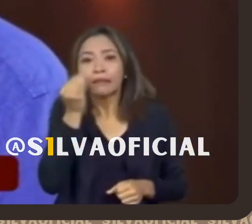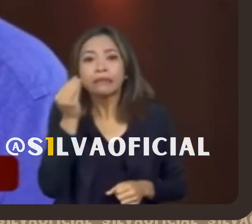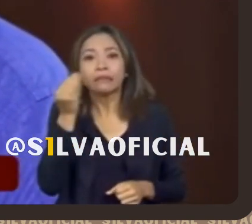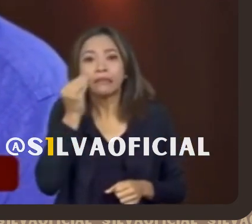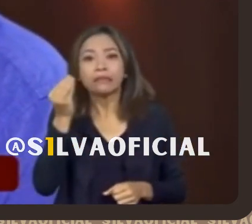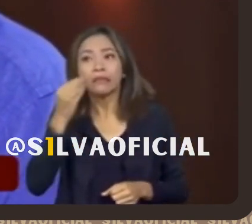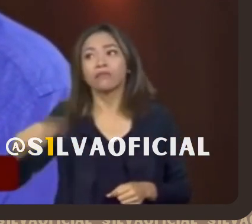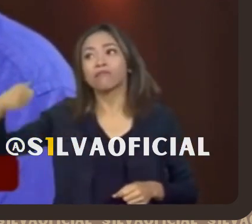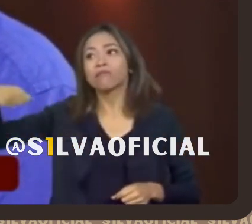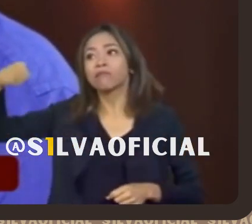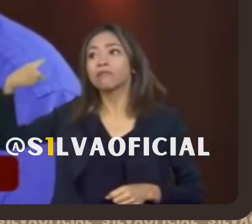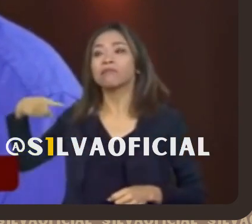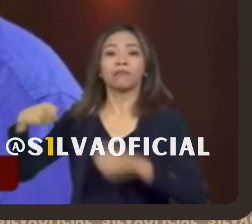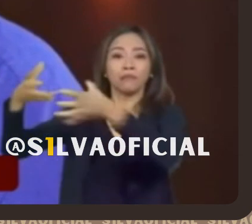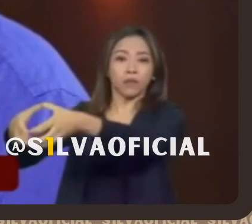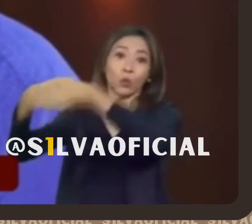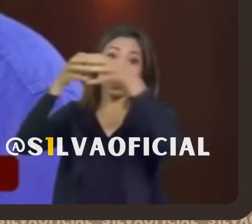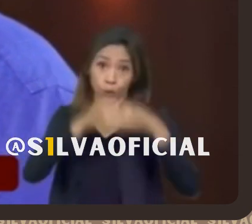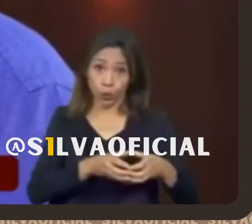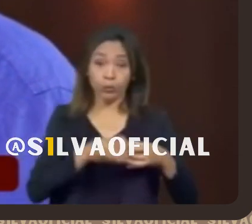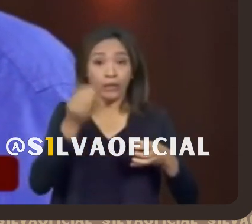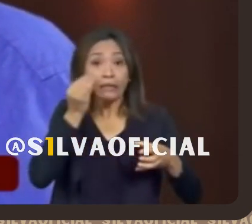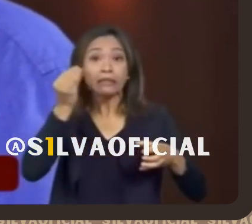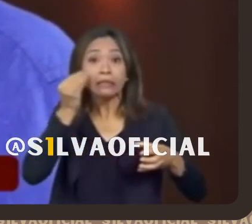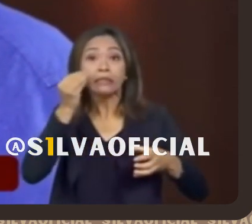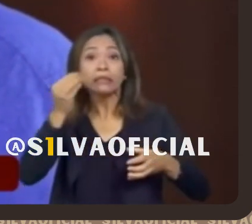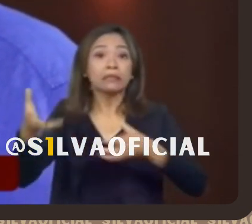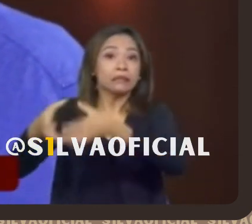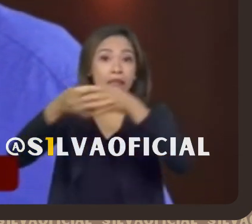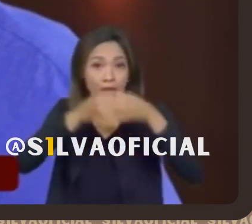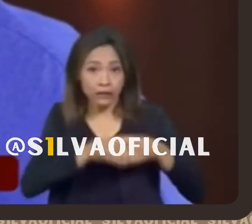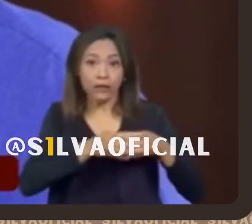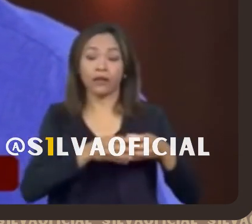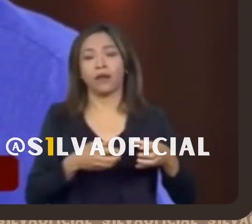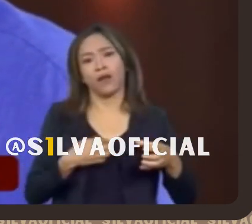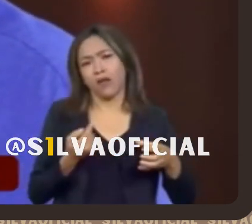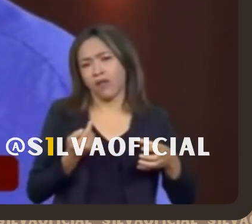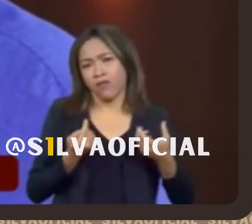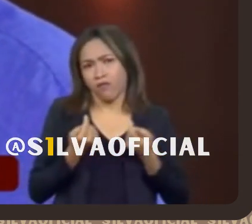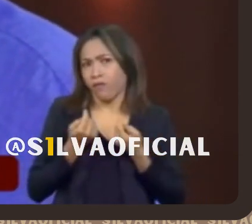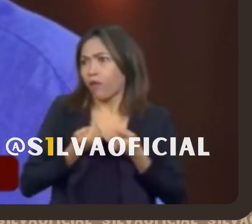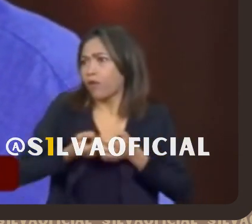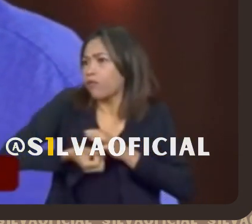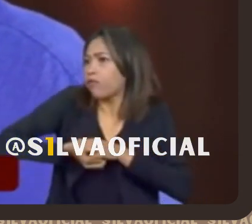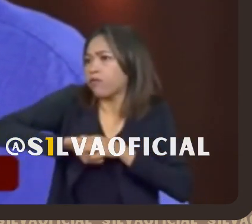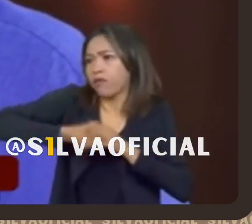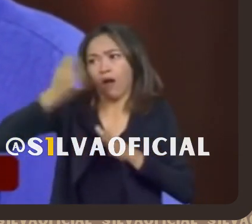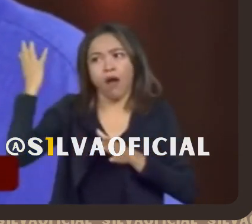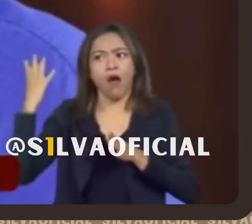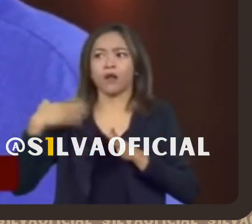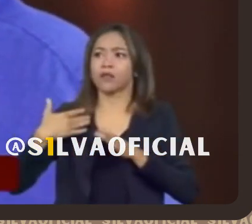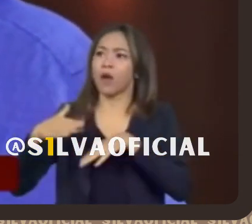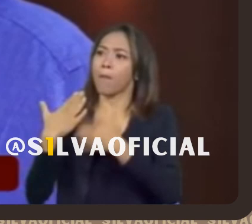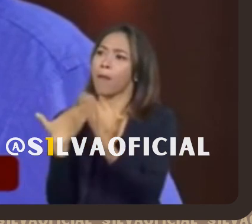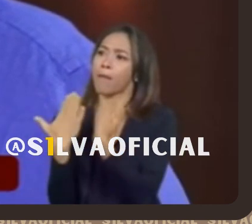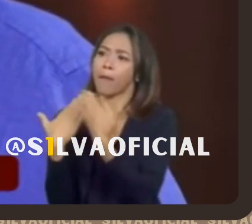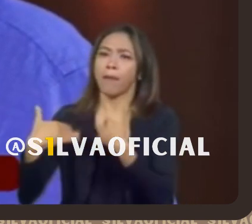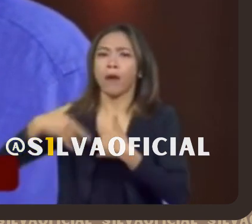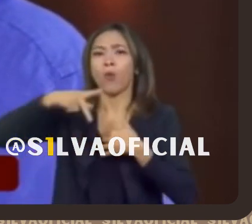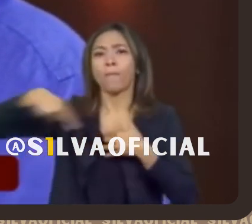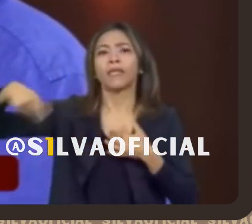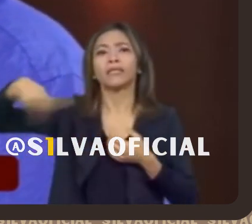gaza eh não foram poucas as conversas com vários presidentes de países do nosso Ministro das relações